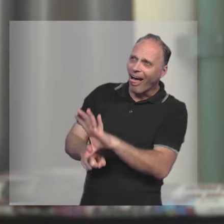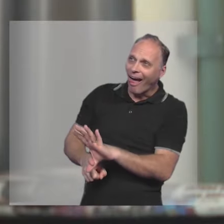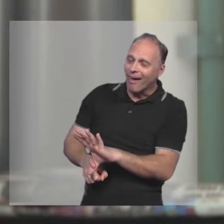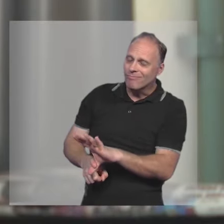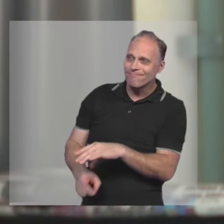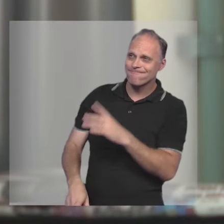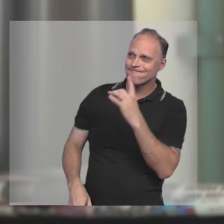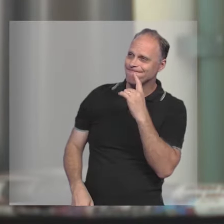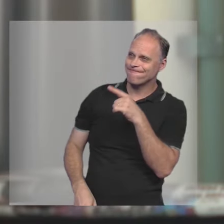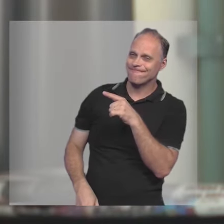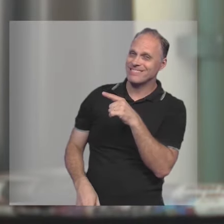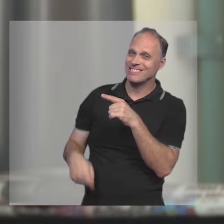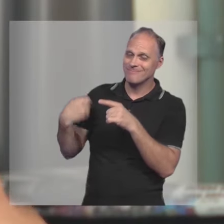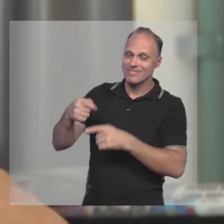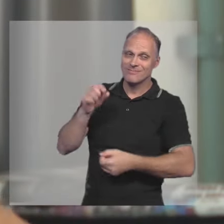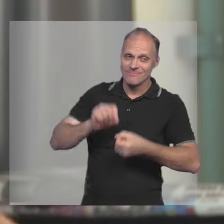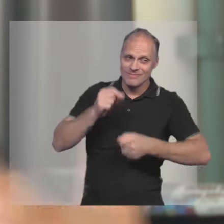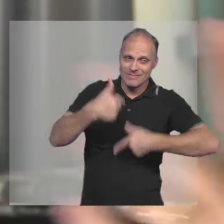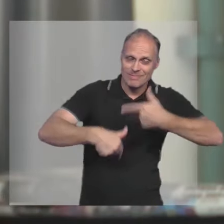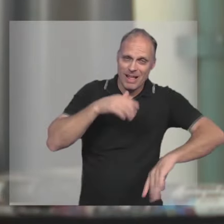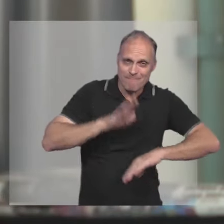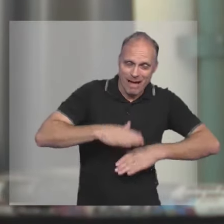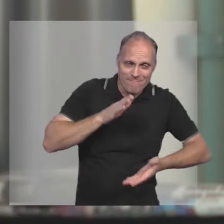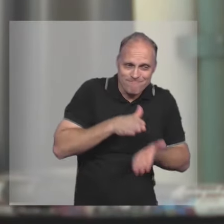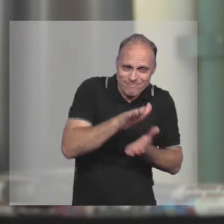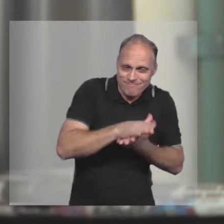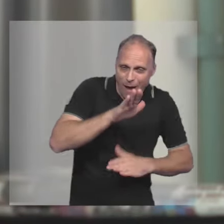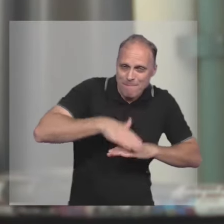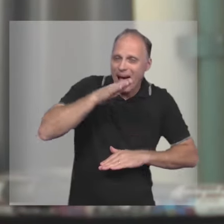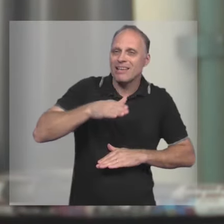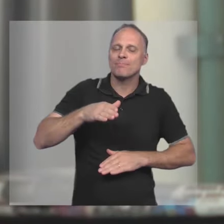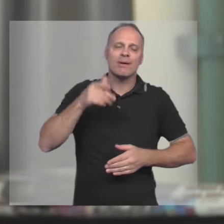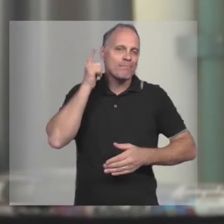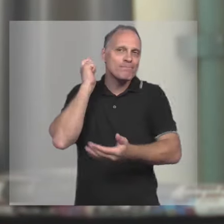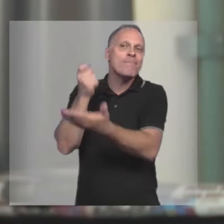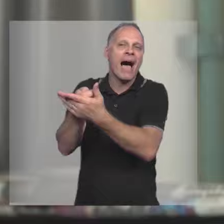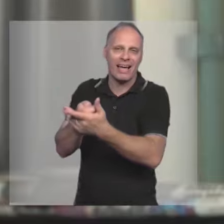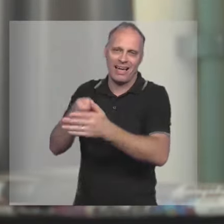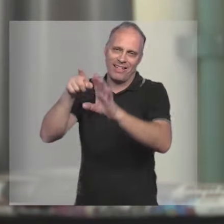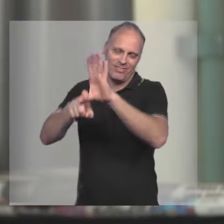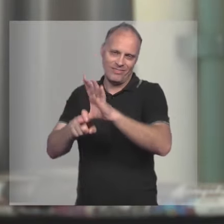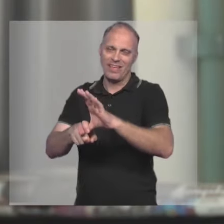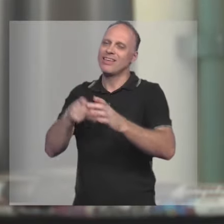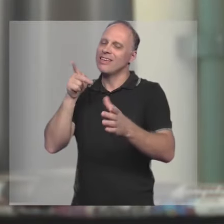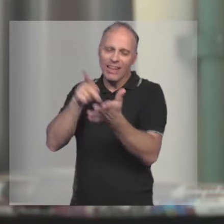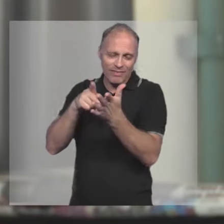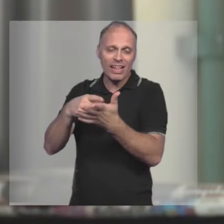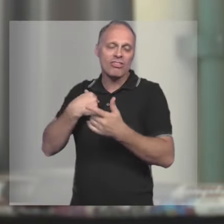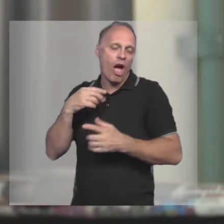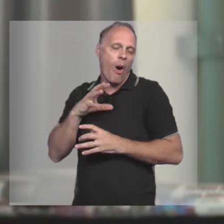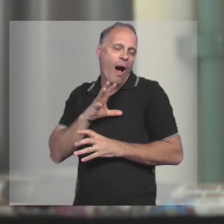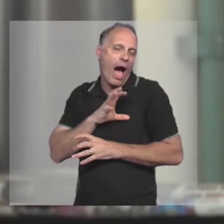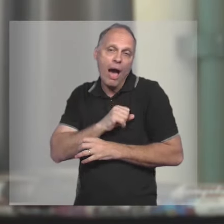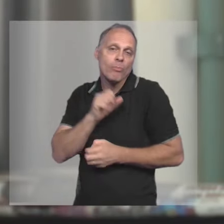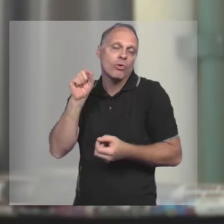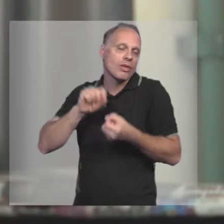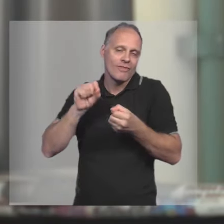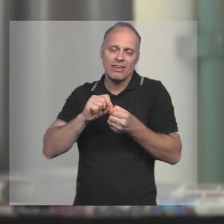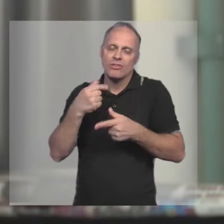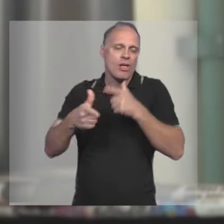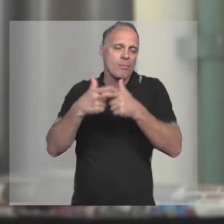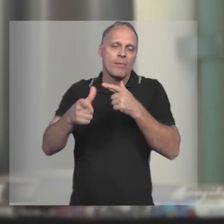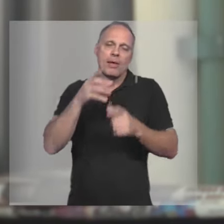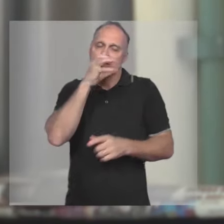pagar e pô, caramba, tem que produzir ainda mais e realmente, como eu digo, não, eu adoro o que eu faço. Eu não tenho aquele problema de que,